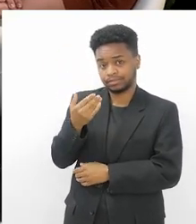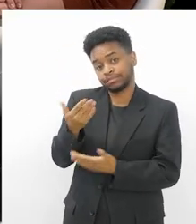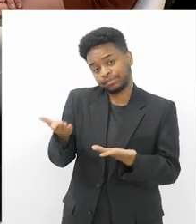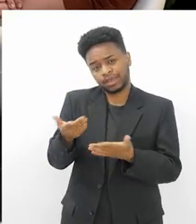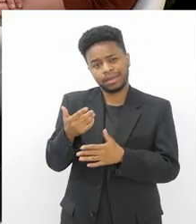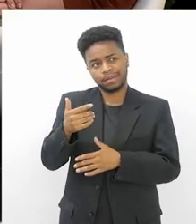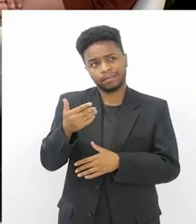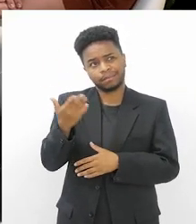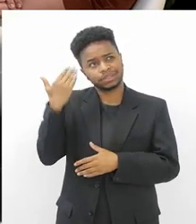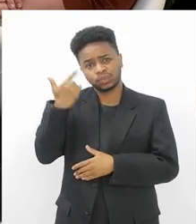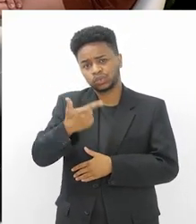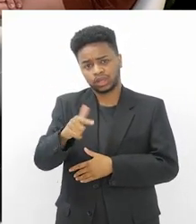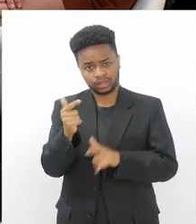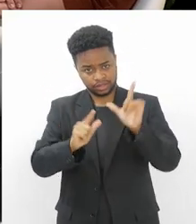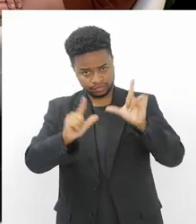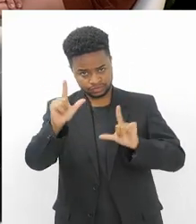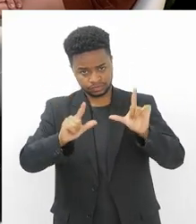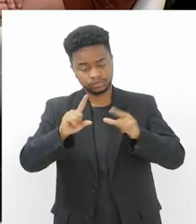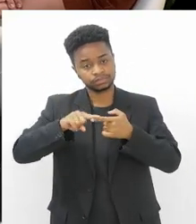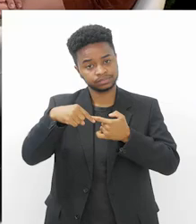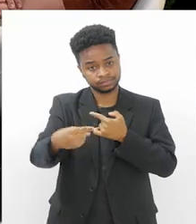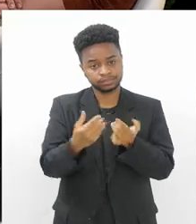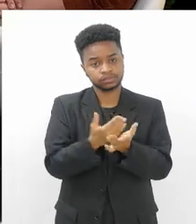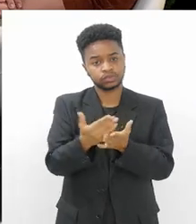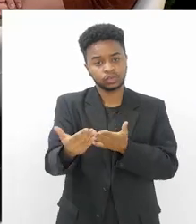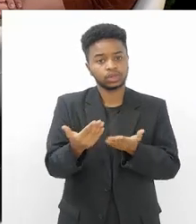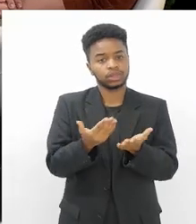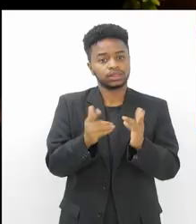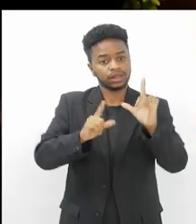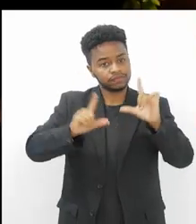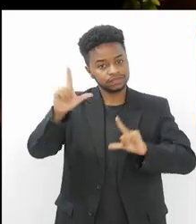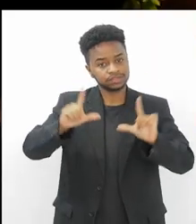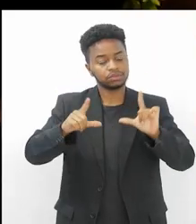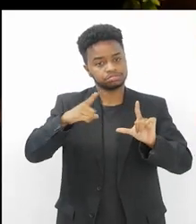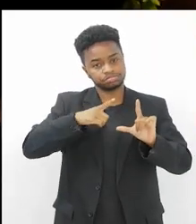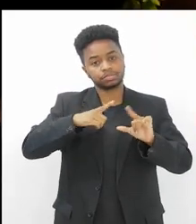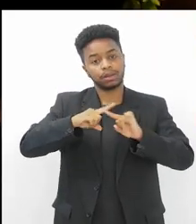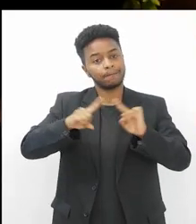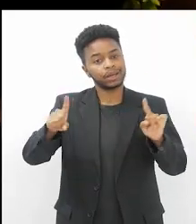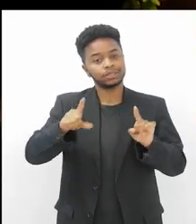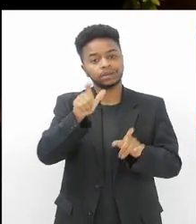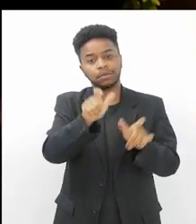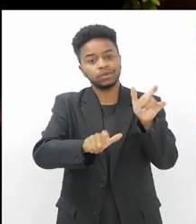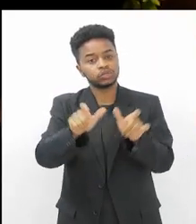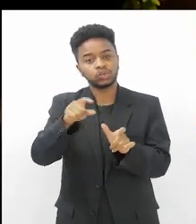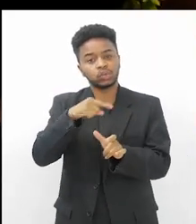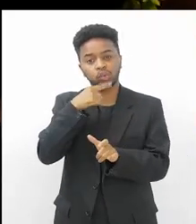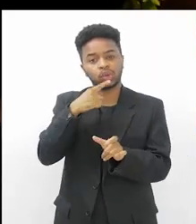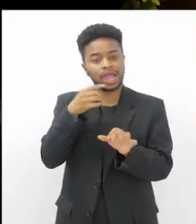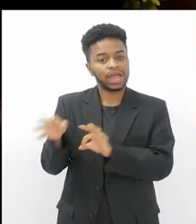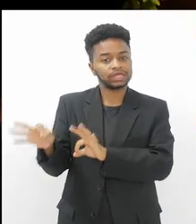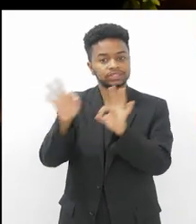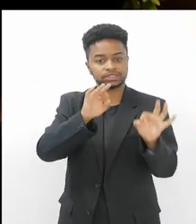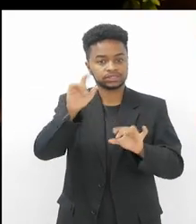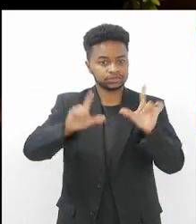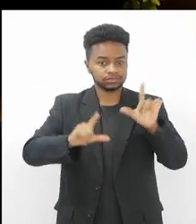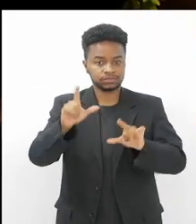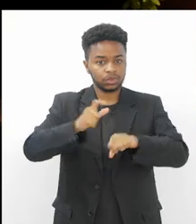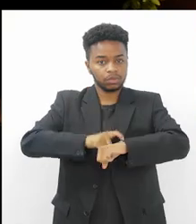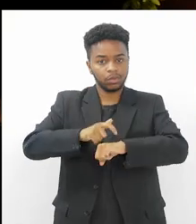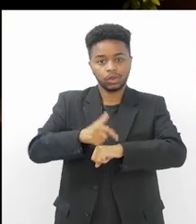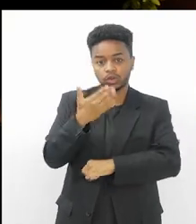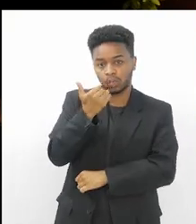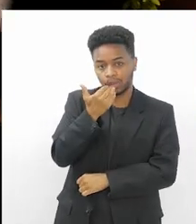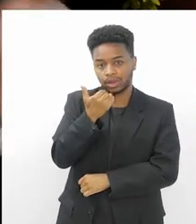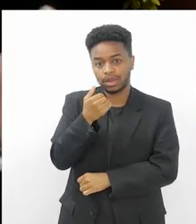exemplo, primeiro não existia televisão, depois entrou a televisão, mas não existia a possibilidade das pessoas verem